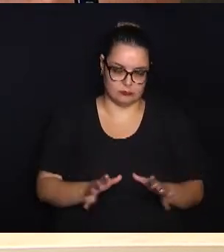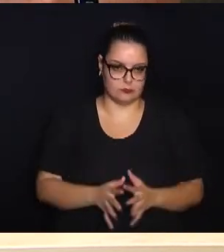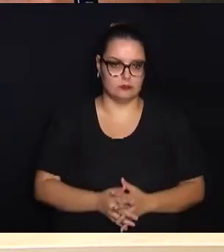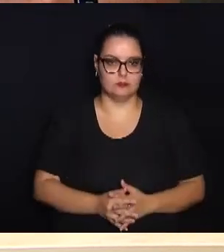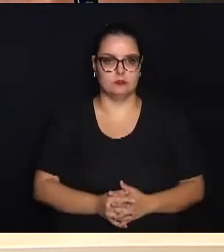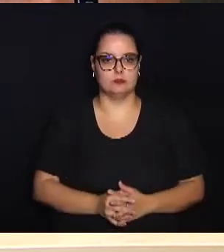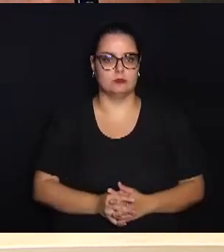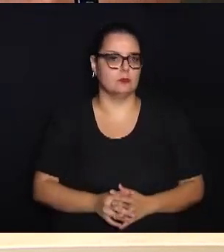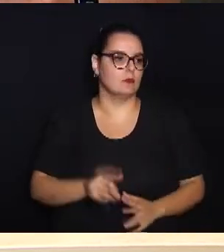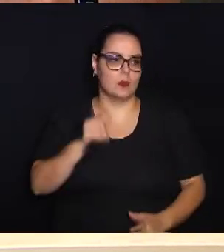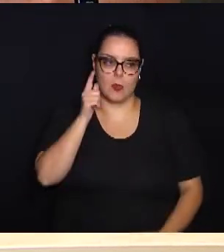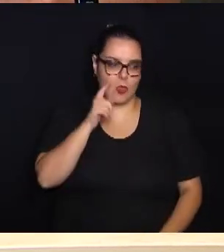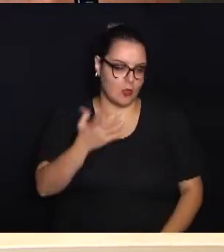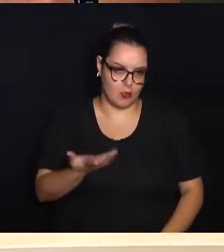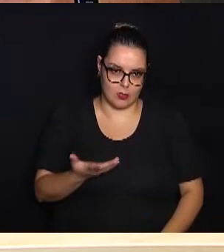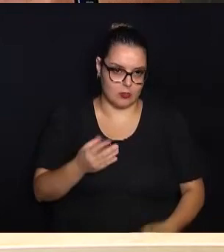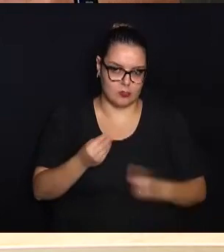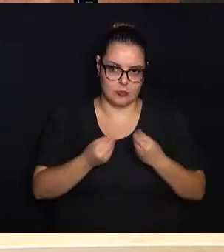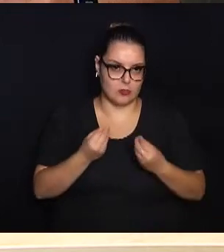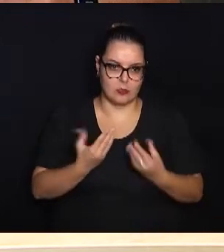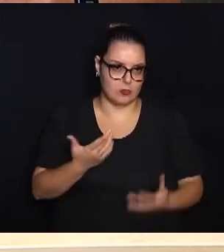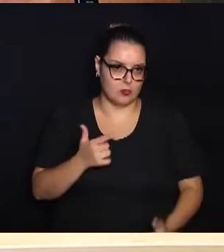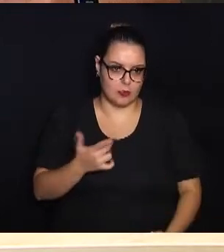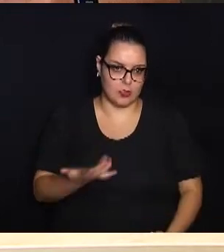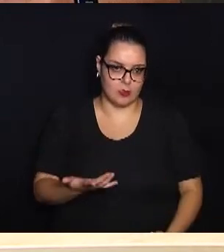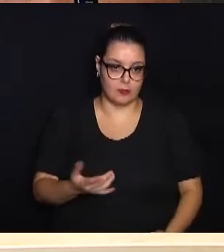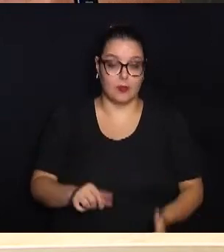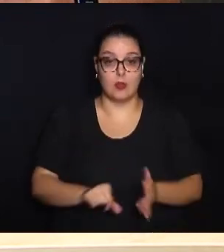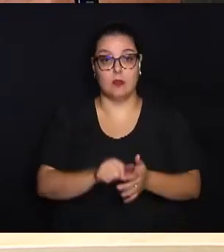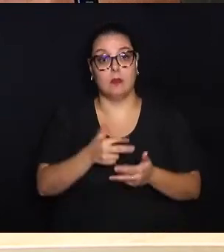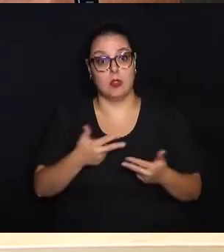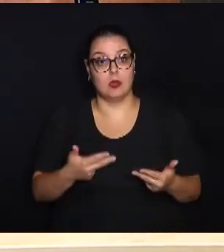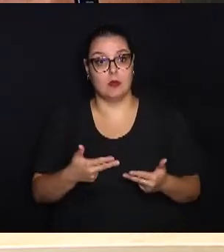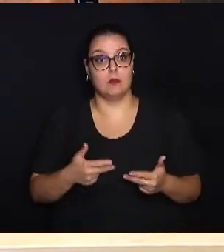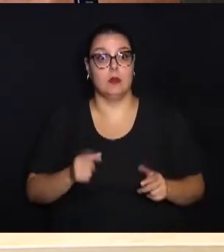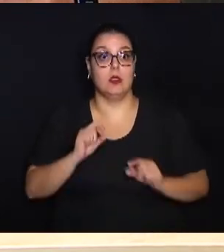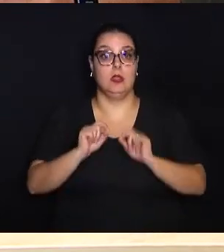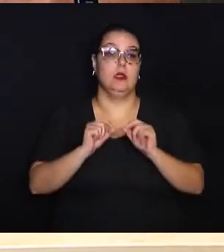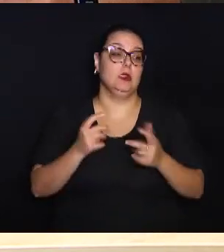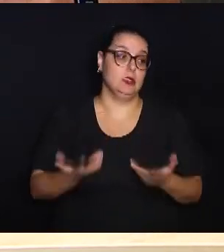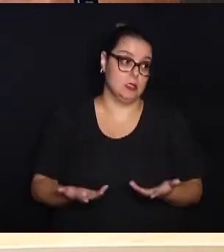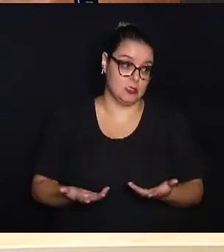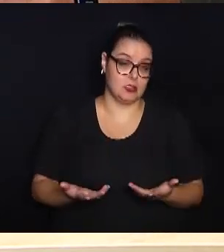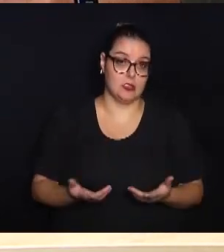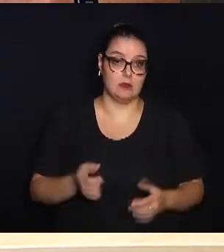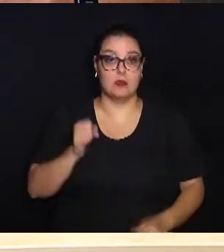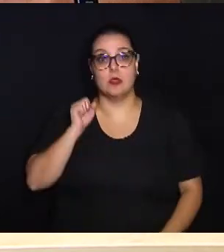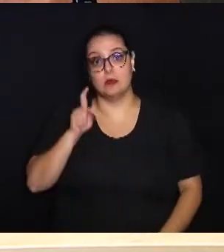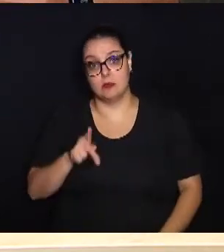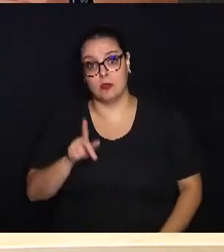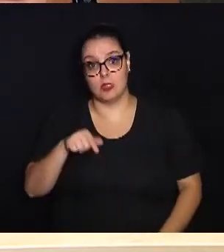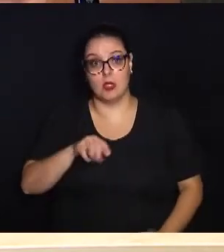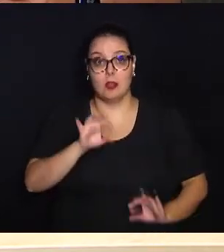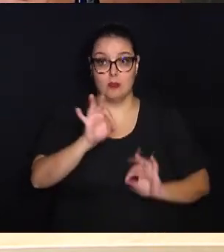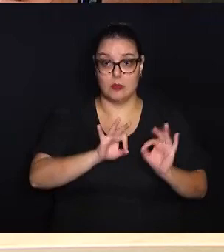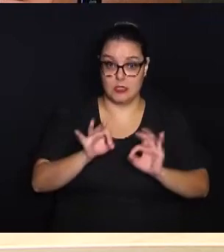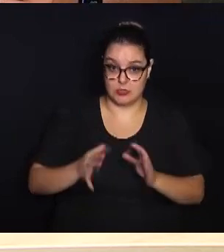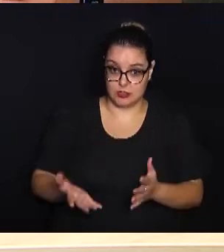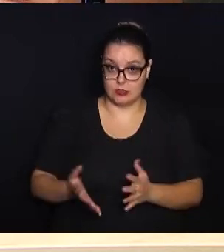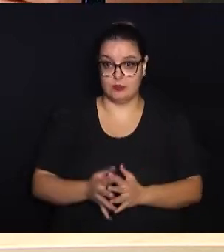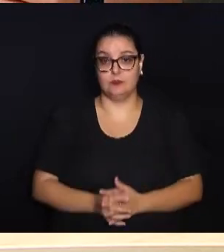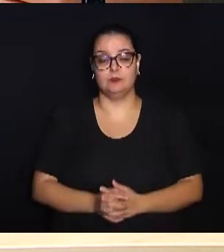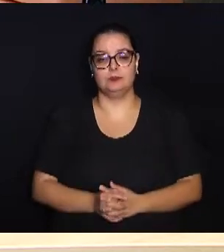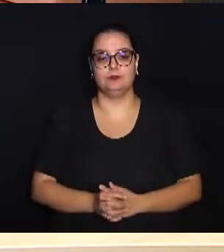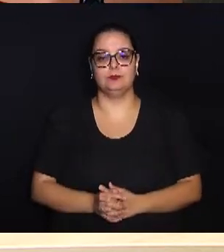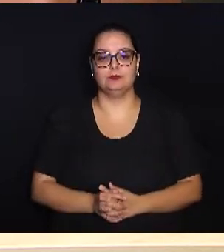Ela não consegue, não tem como. Então, a primeira coisa para quem vai estar se aposentando é o